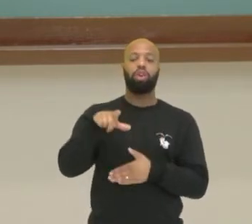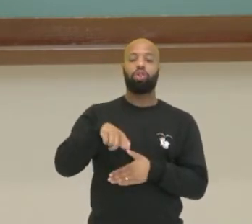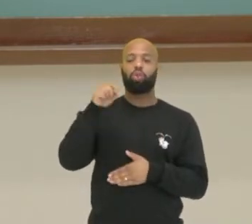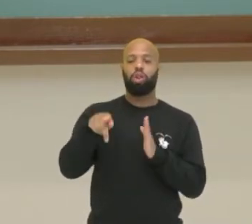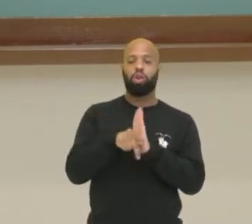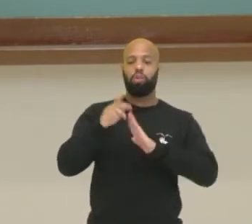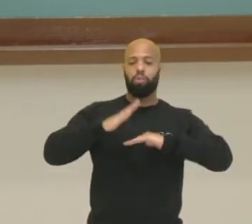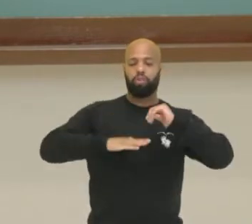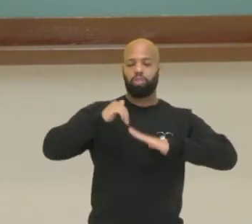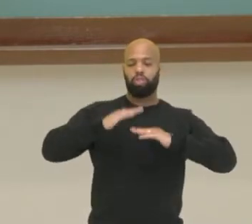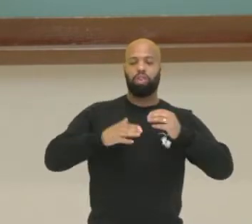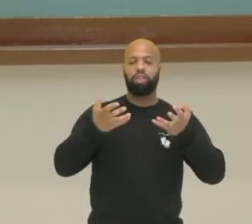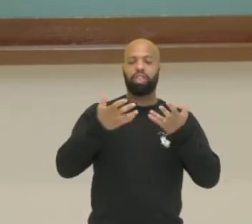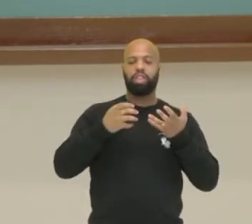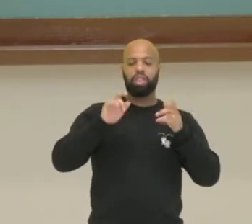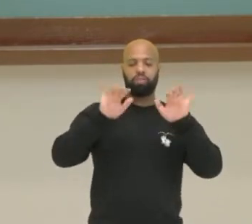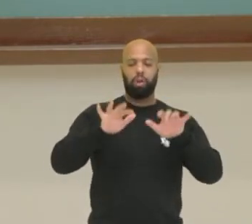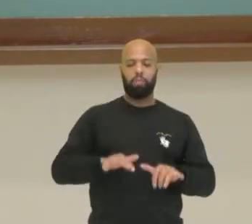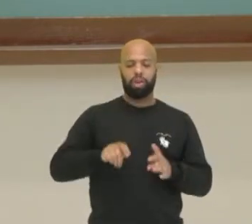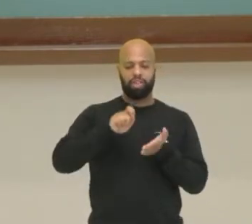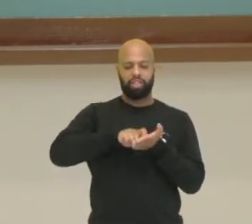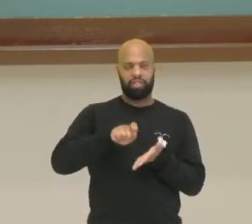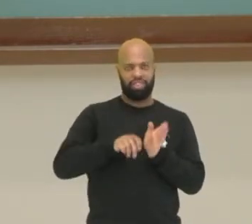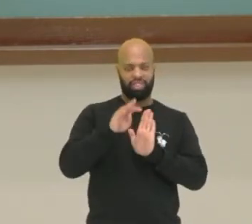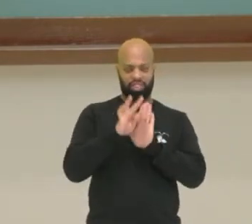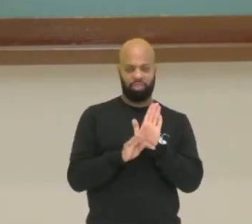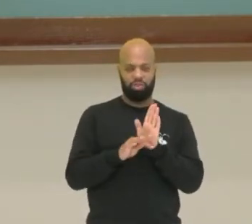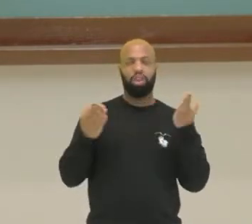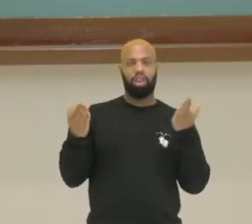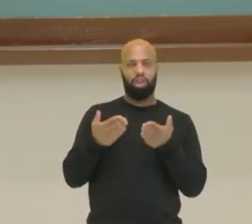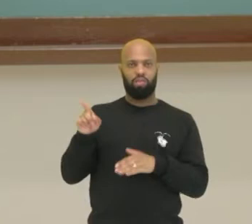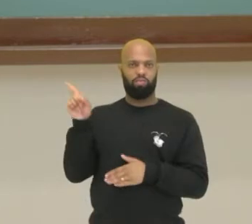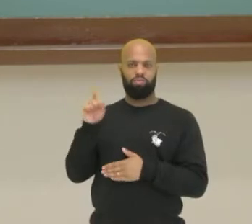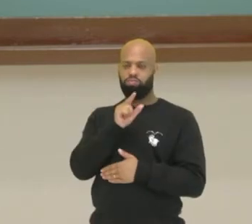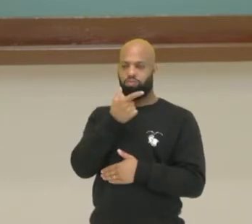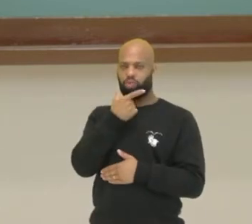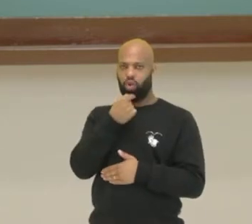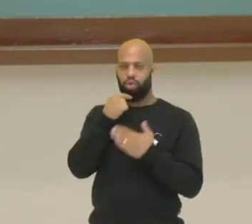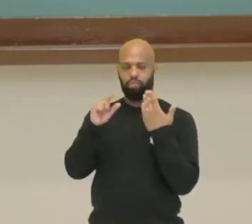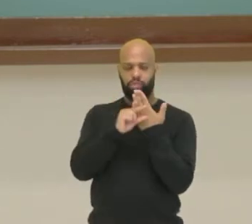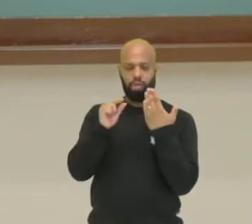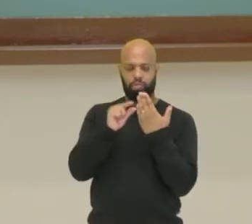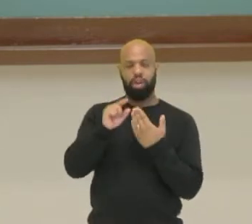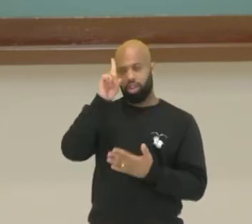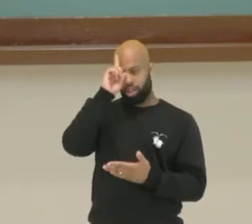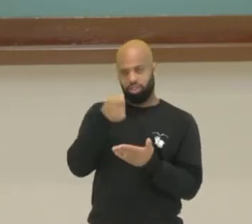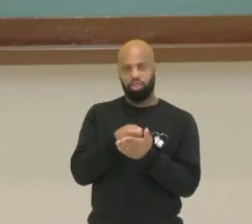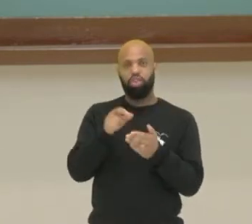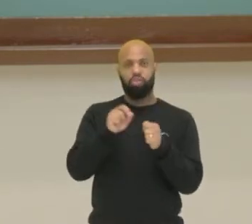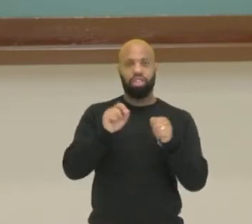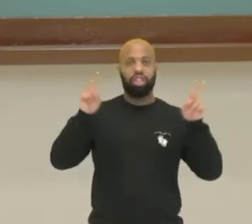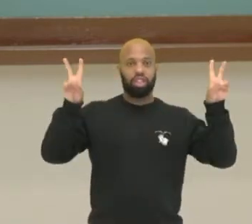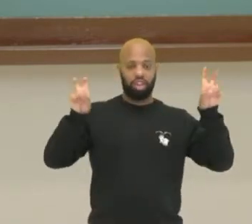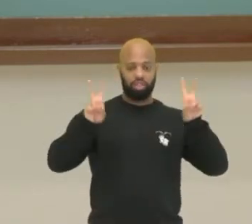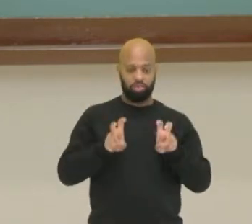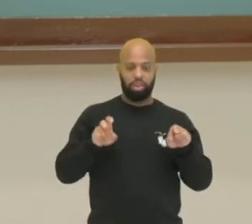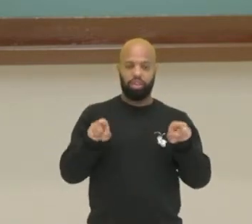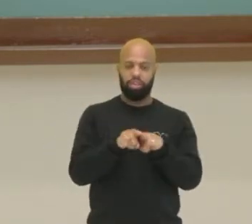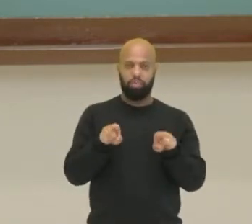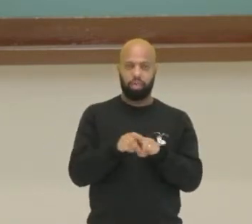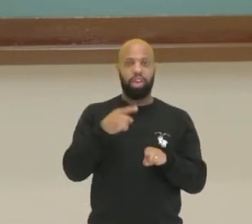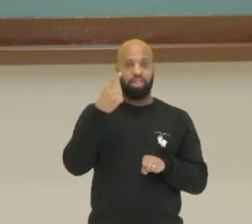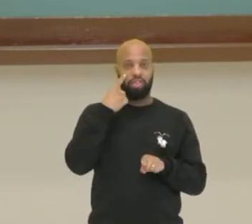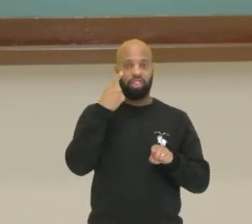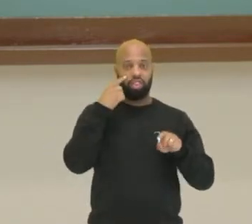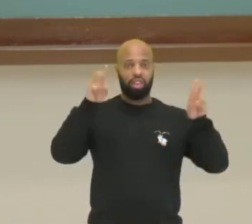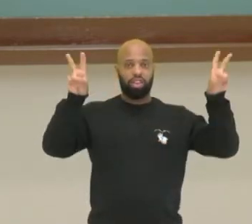né, ao autor da redação do texto. Nesse caso, o Leonardo Guimarães optou por elaborar um subtítulo e percebam que o